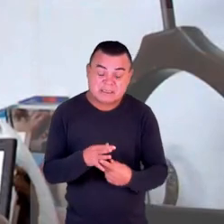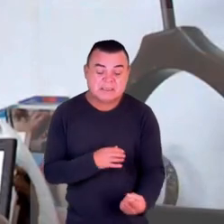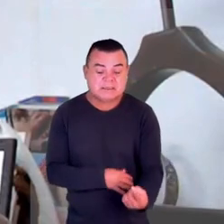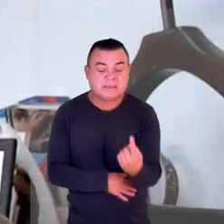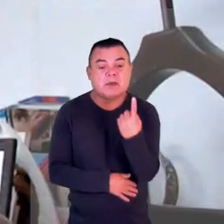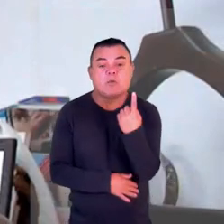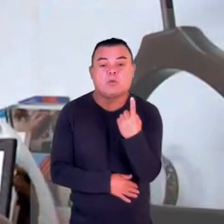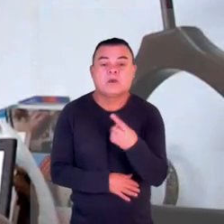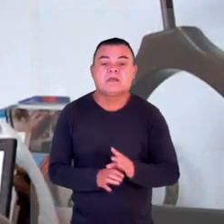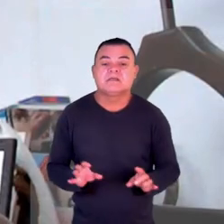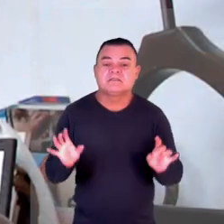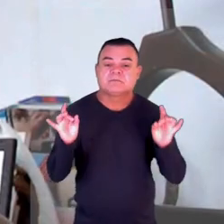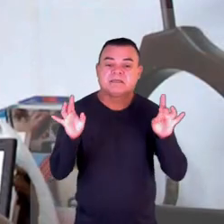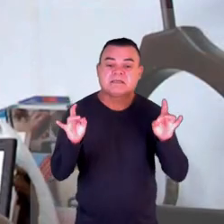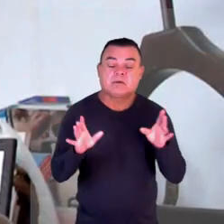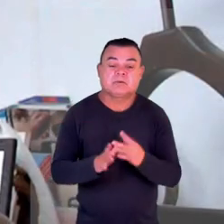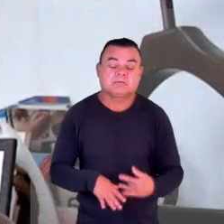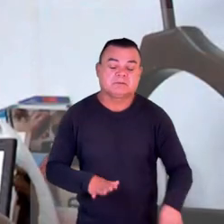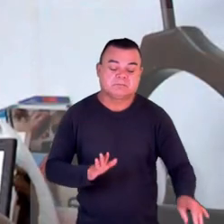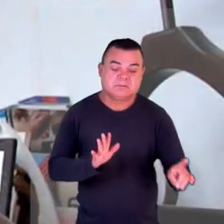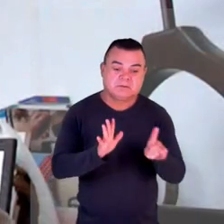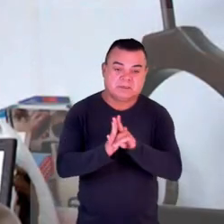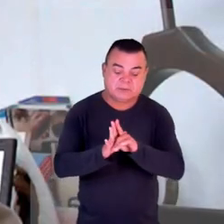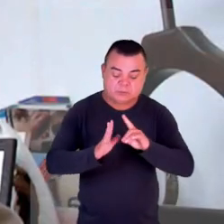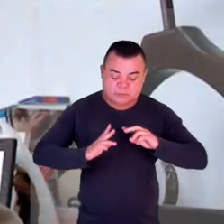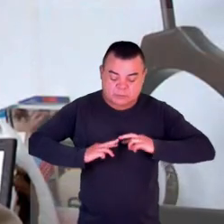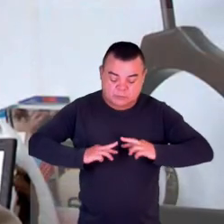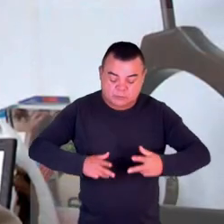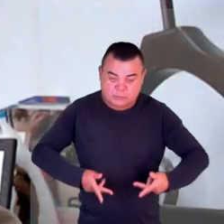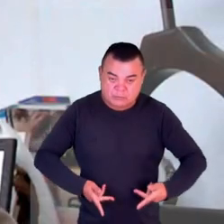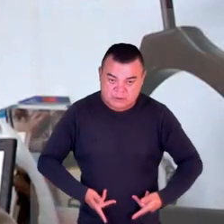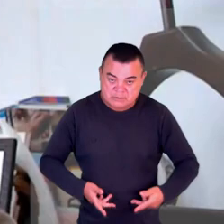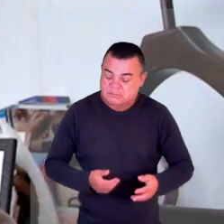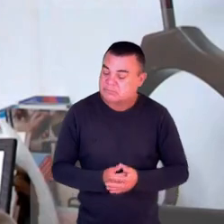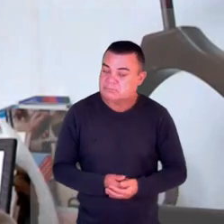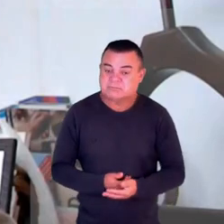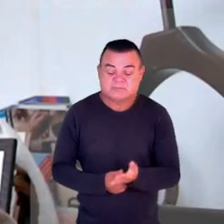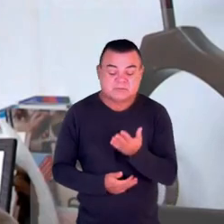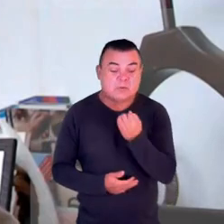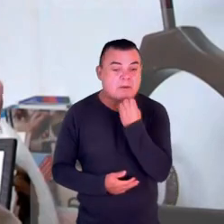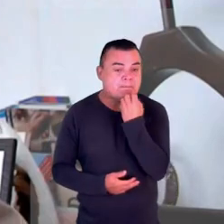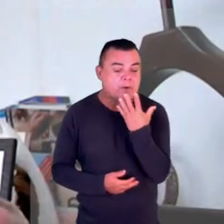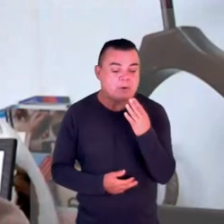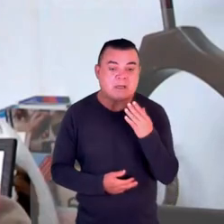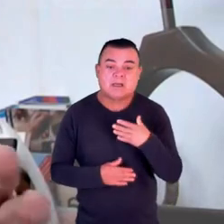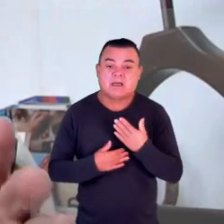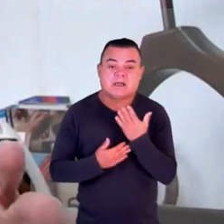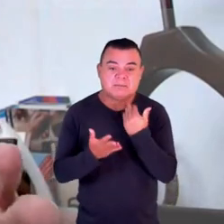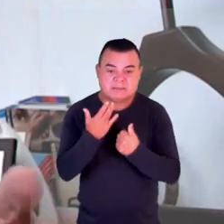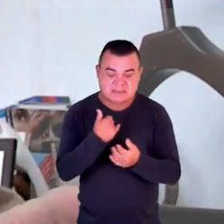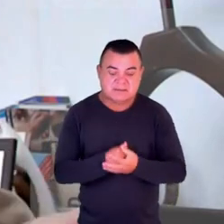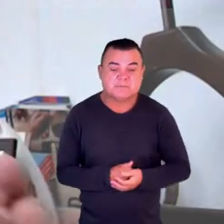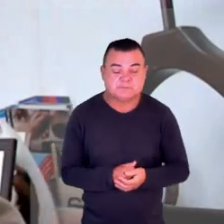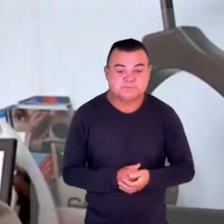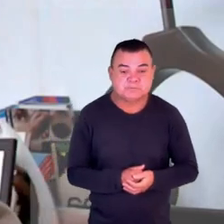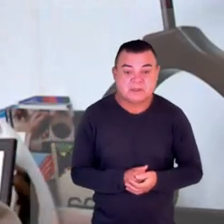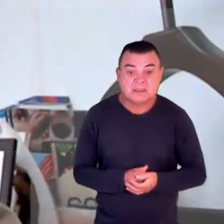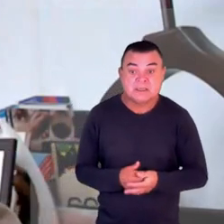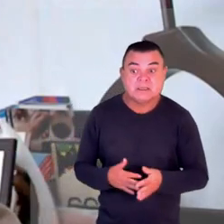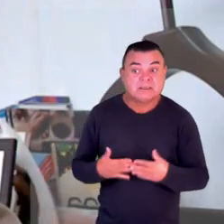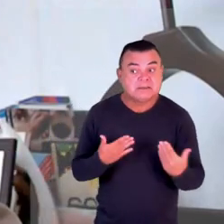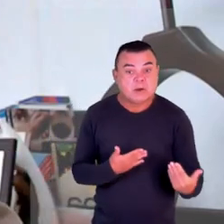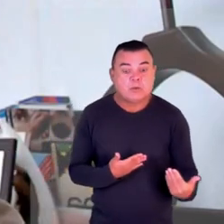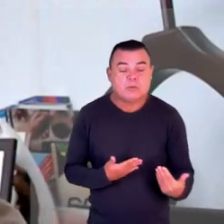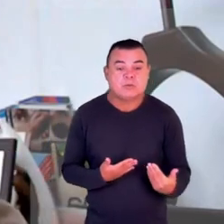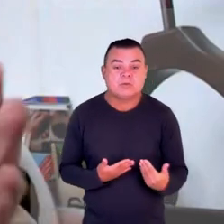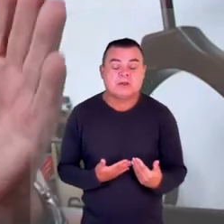do do direito humano à alimenta Alimentação adequada a partir da intervenção desse núcleo